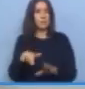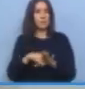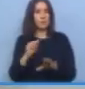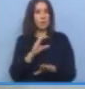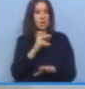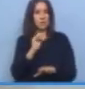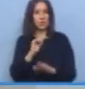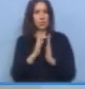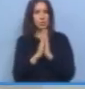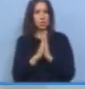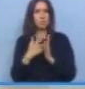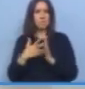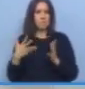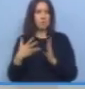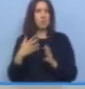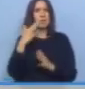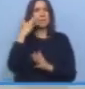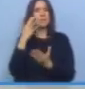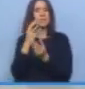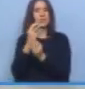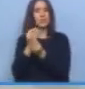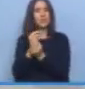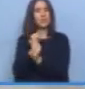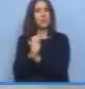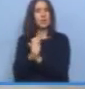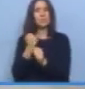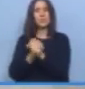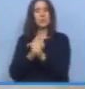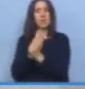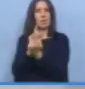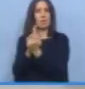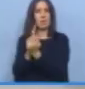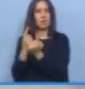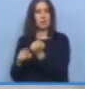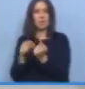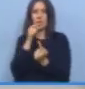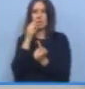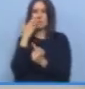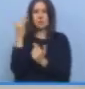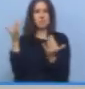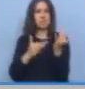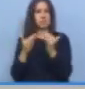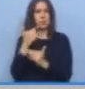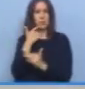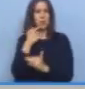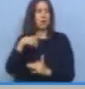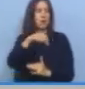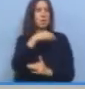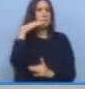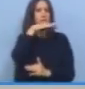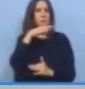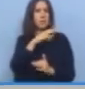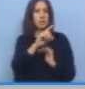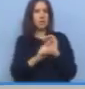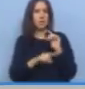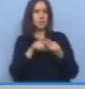Caritas diocesanas. Muitas delas trabalham com os migrantes, porque fazem o atendimento social e recebem muitos migrantes. Algumas acolheram famílias refugiadas